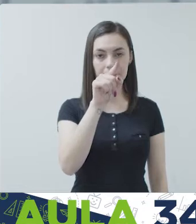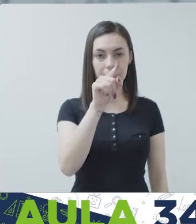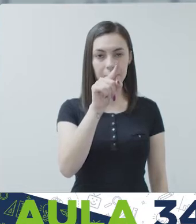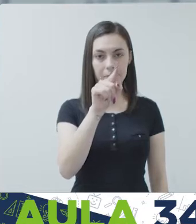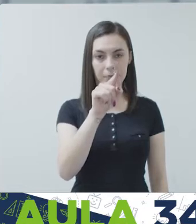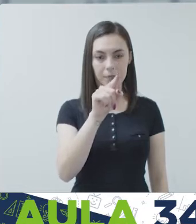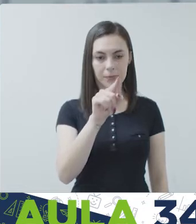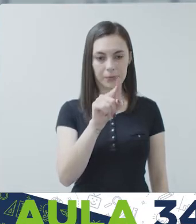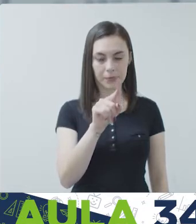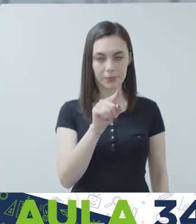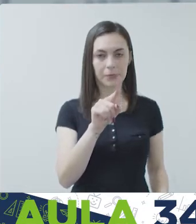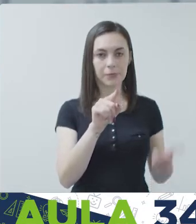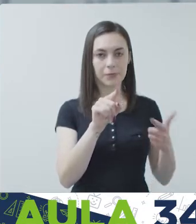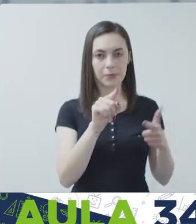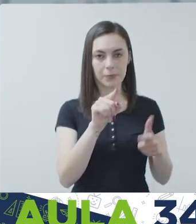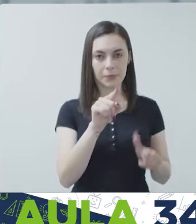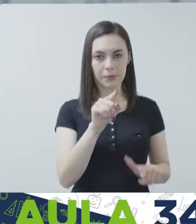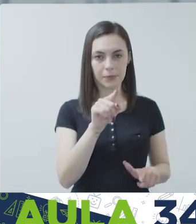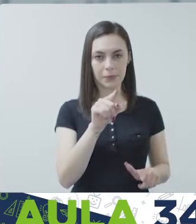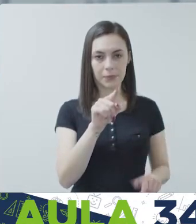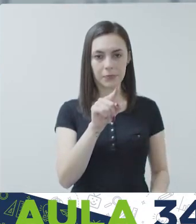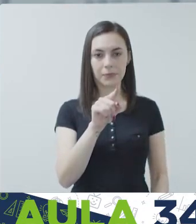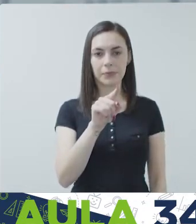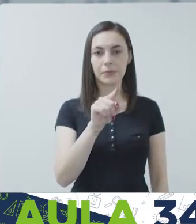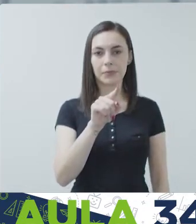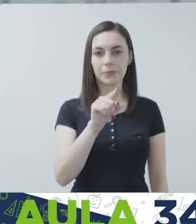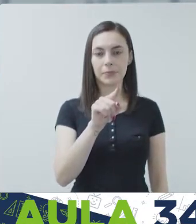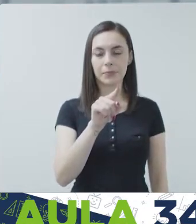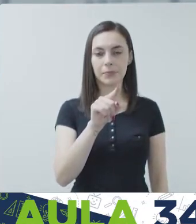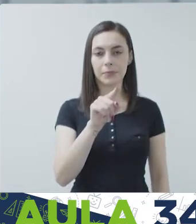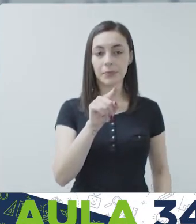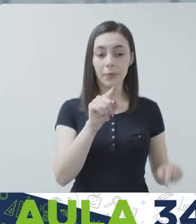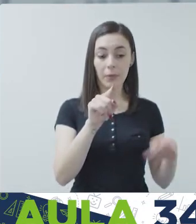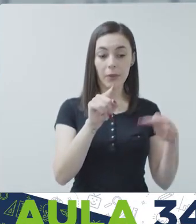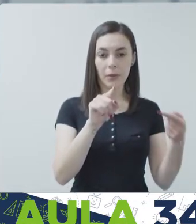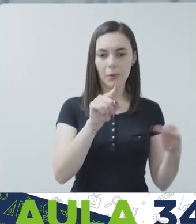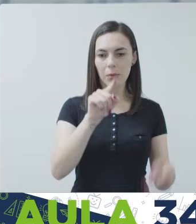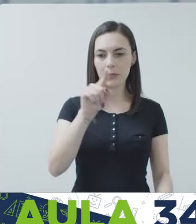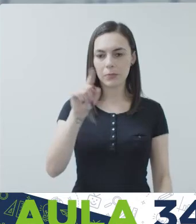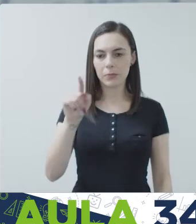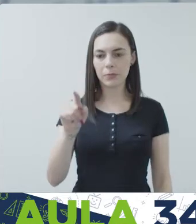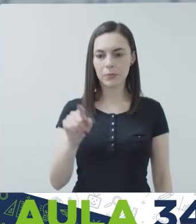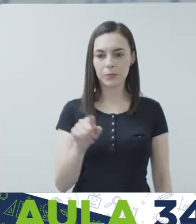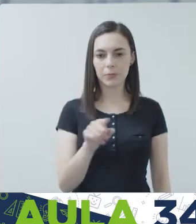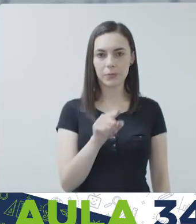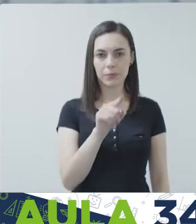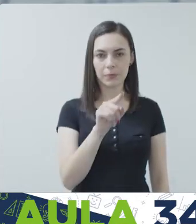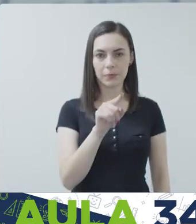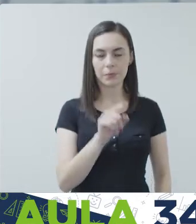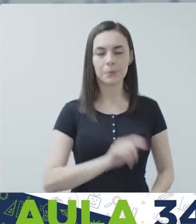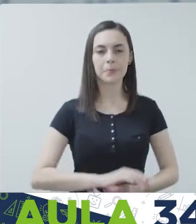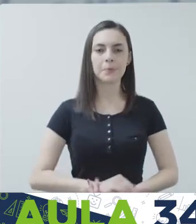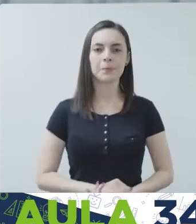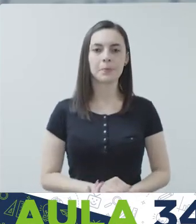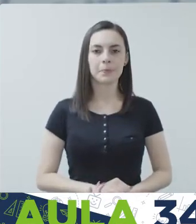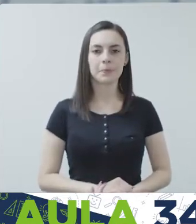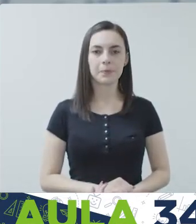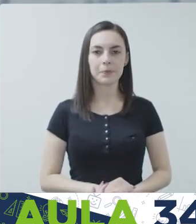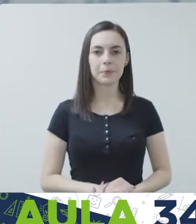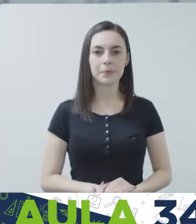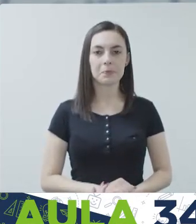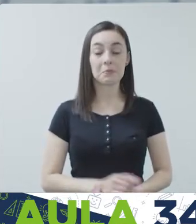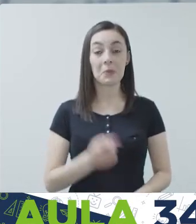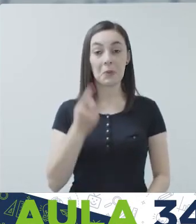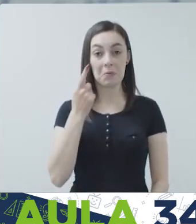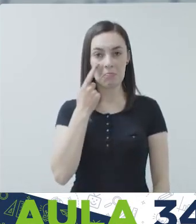fazemos mais um traçado aqui da linha. E finalizamos ele com uma volta. Olha